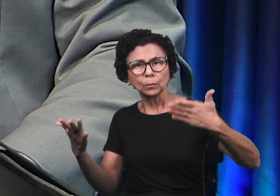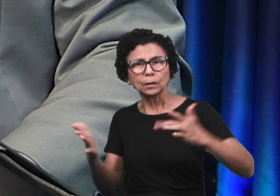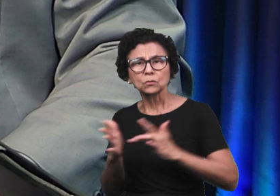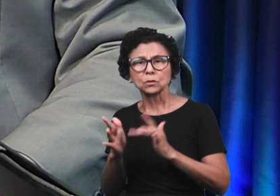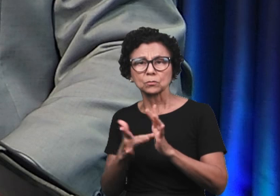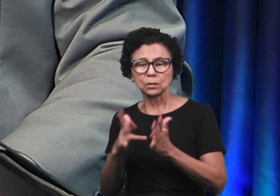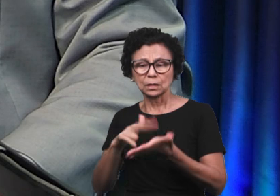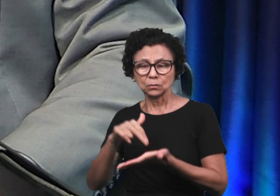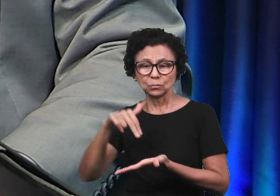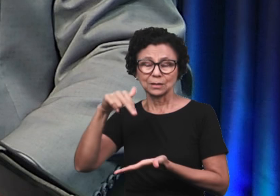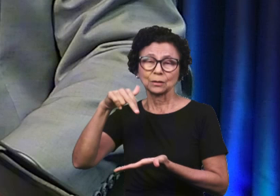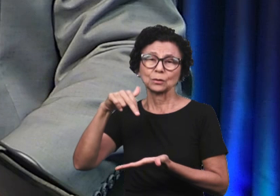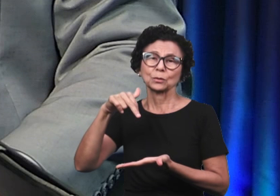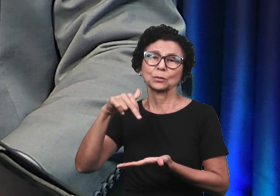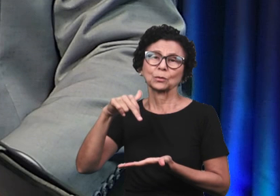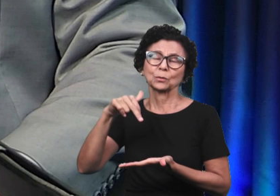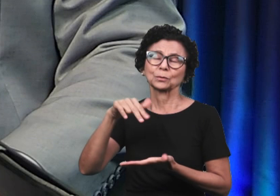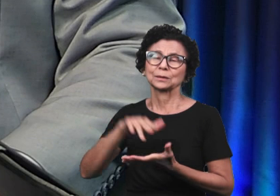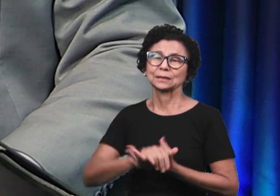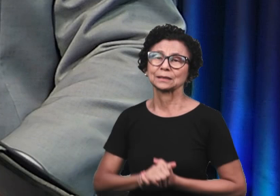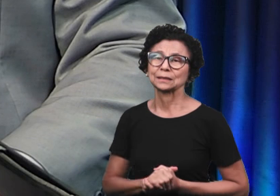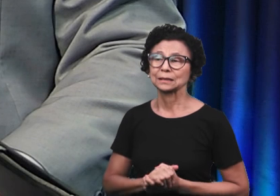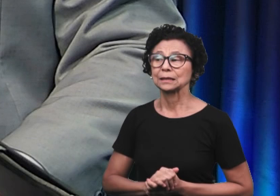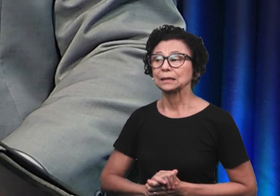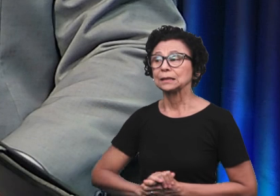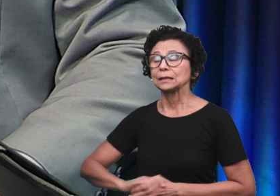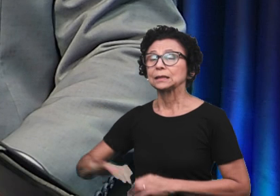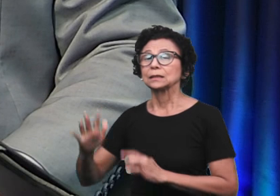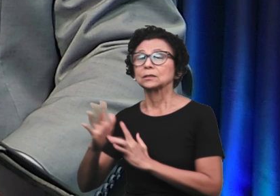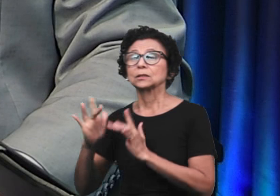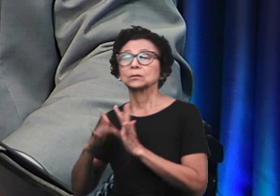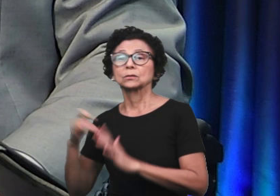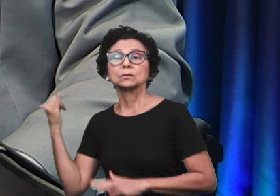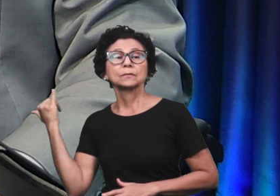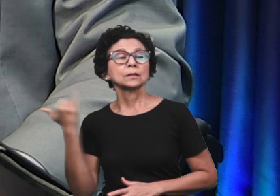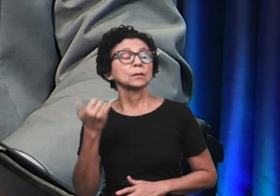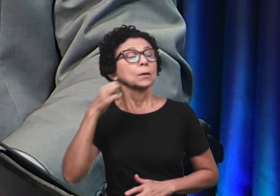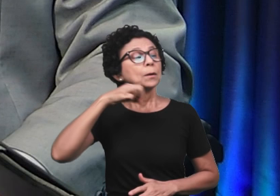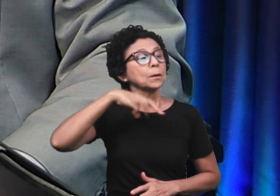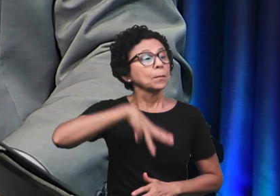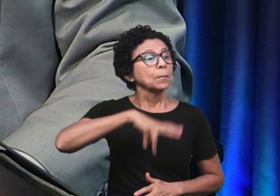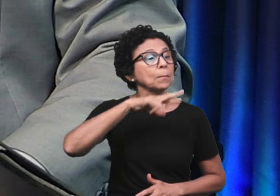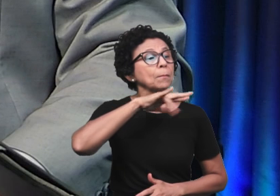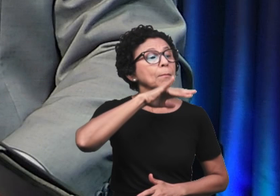né? Disse-lhe Jesus, Maria. Ela